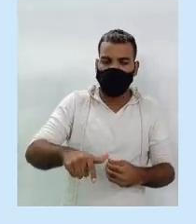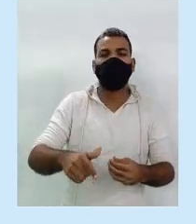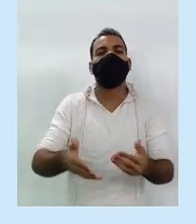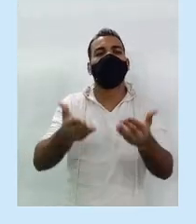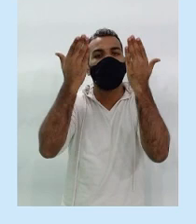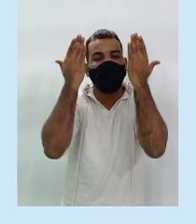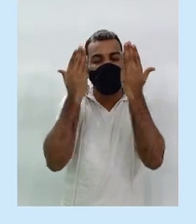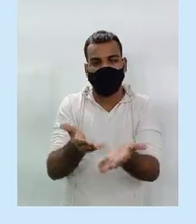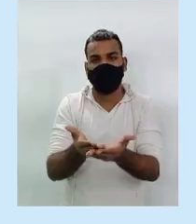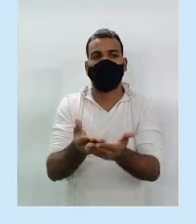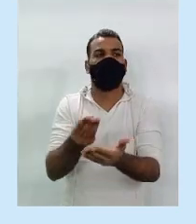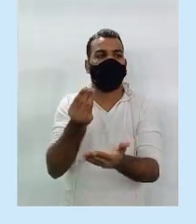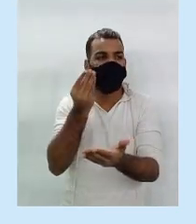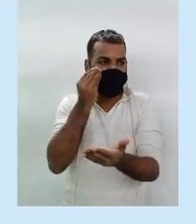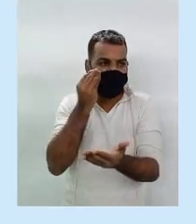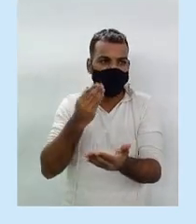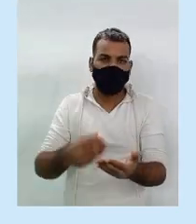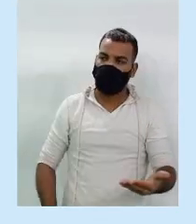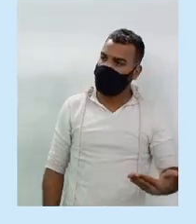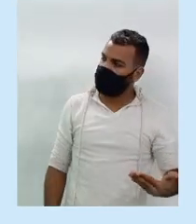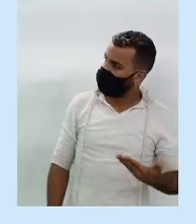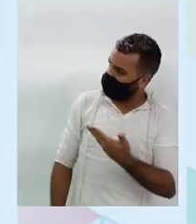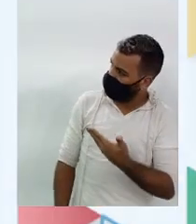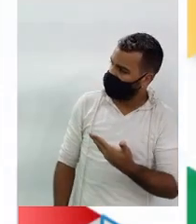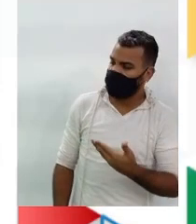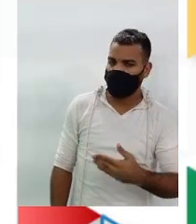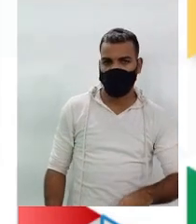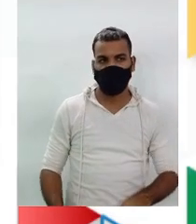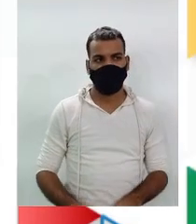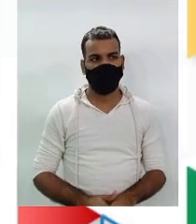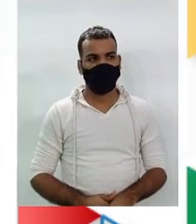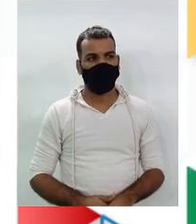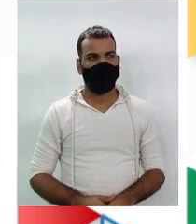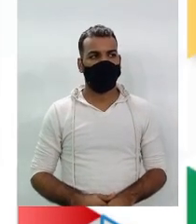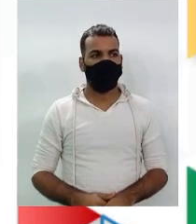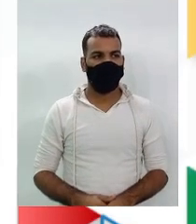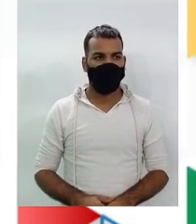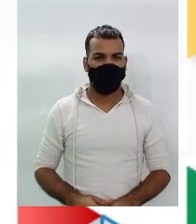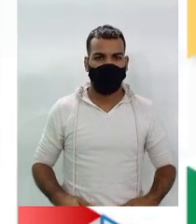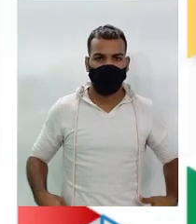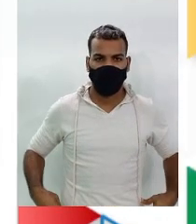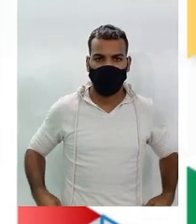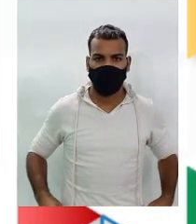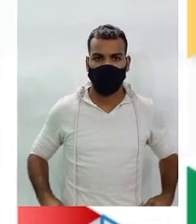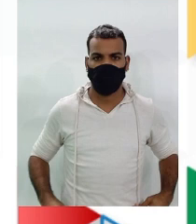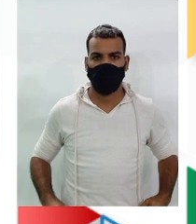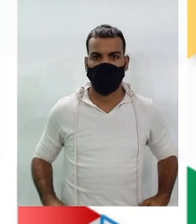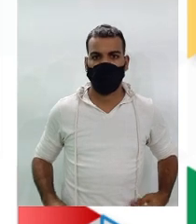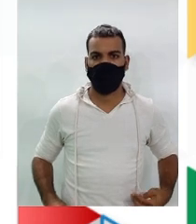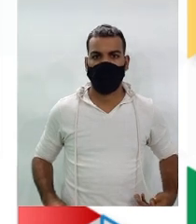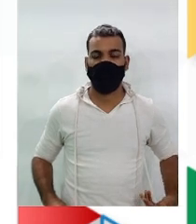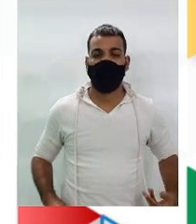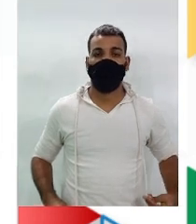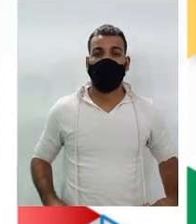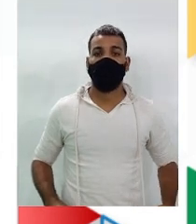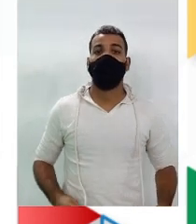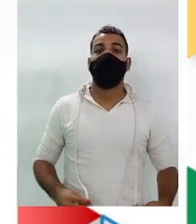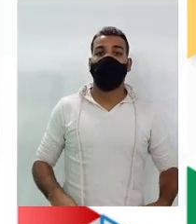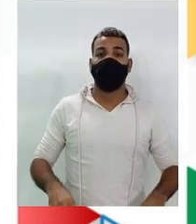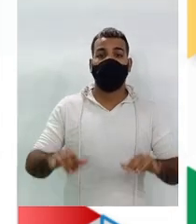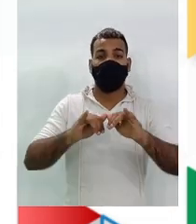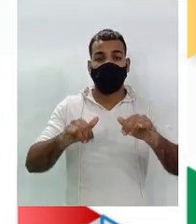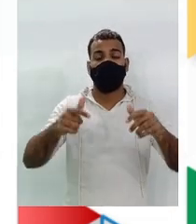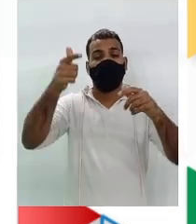que vocês olhassem para esse slide que está agora aqui, certo? E refletissem mais uma